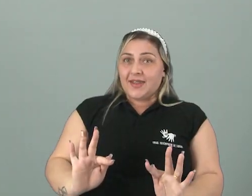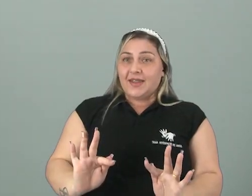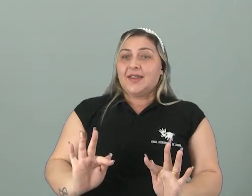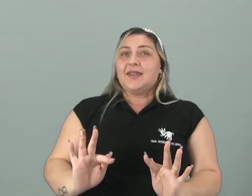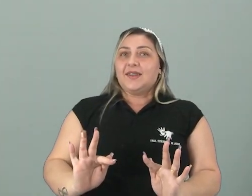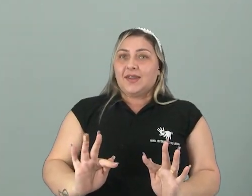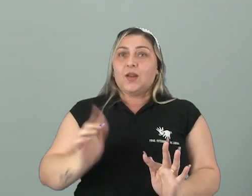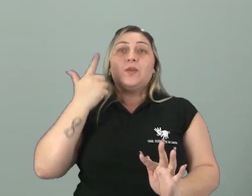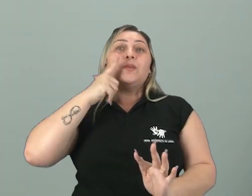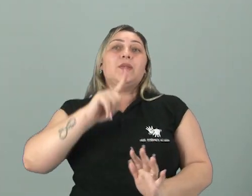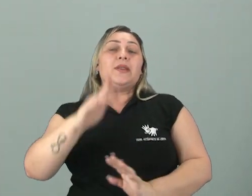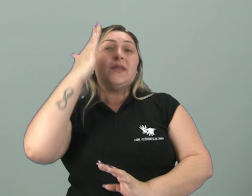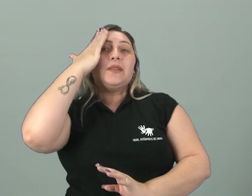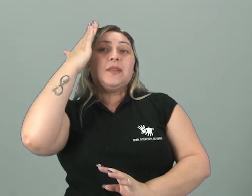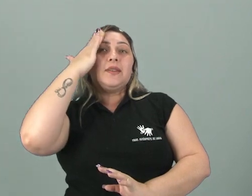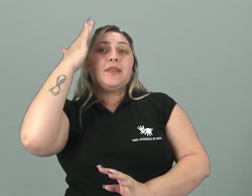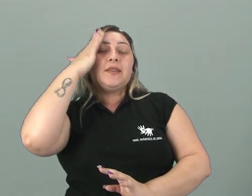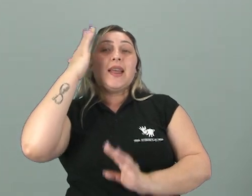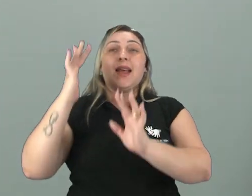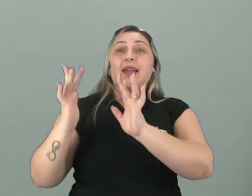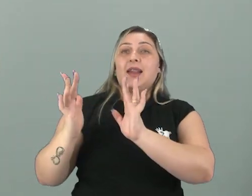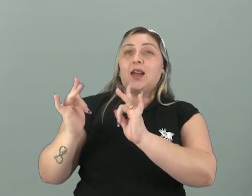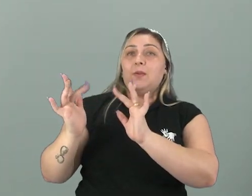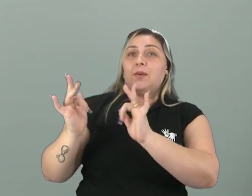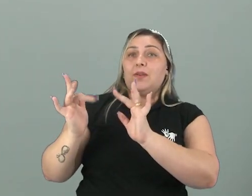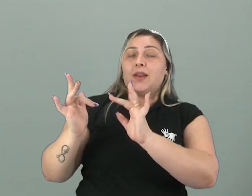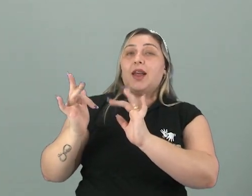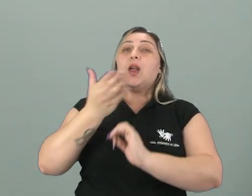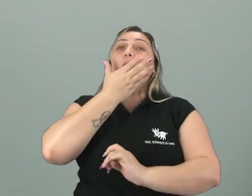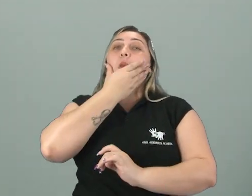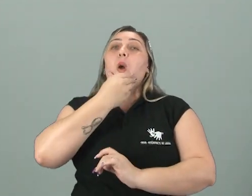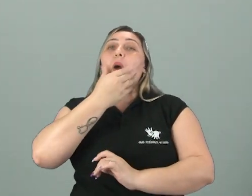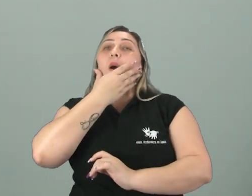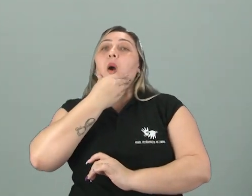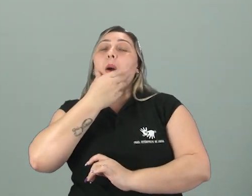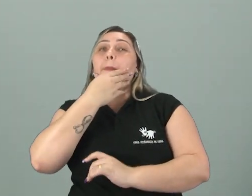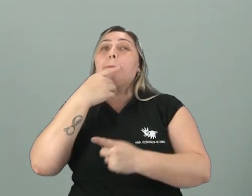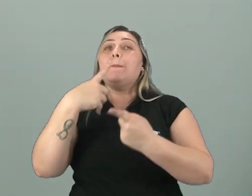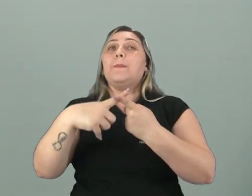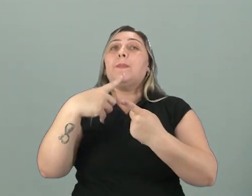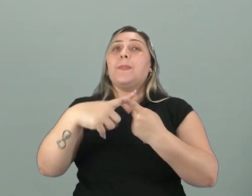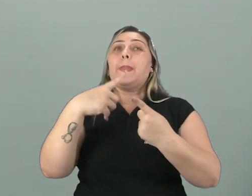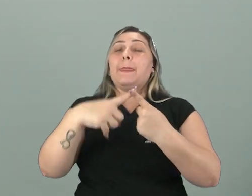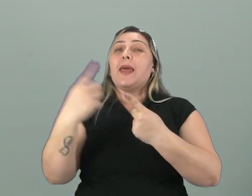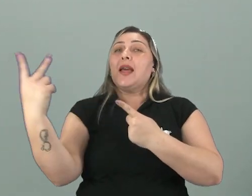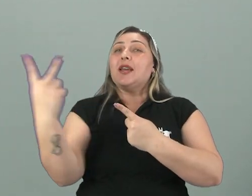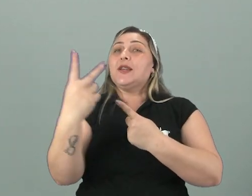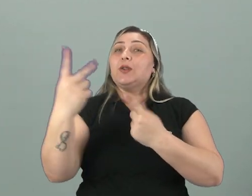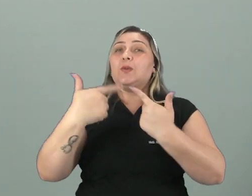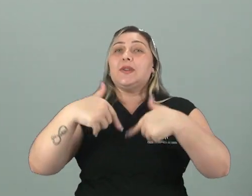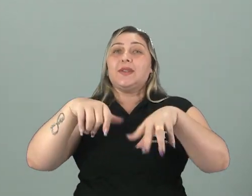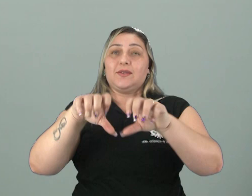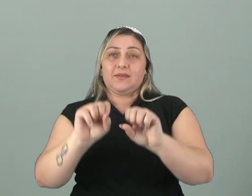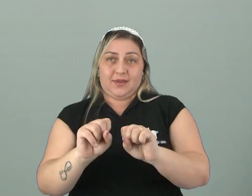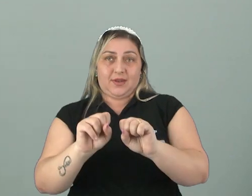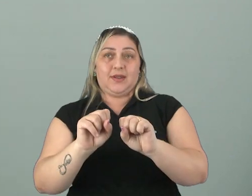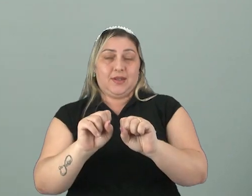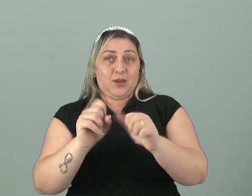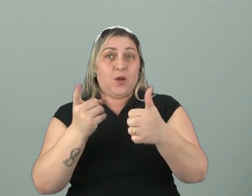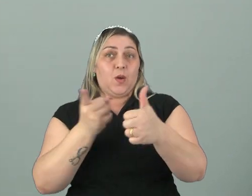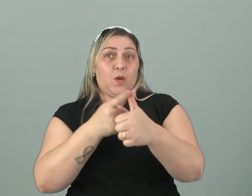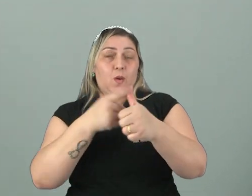nós só conseguimos entender que ela era namorada do rapaz por meio das duas linguagens, né?